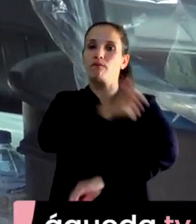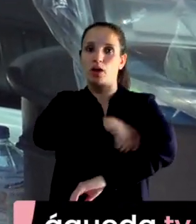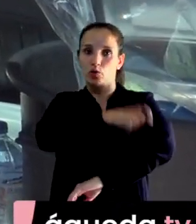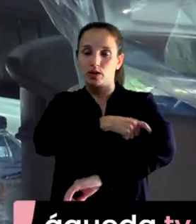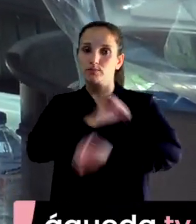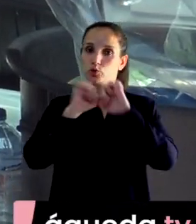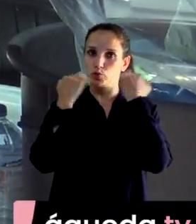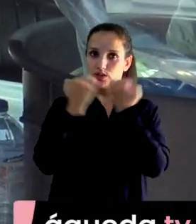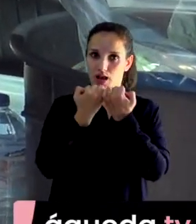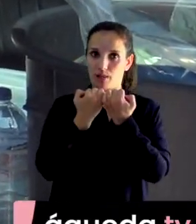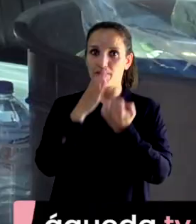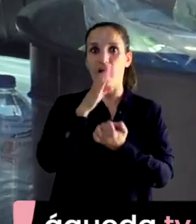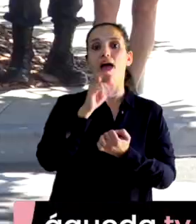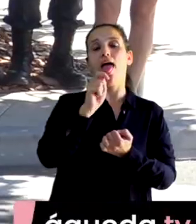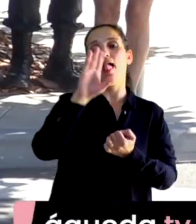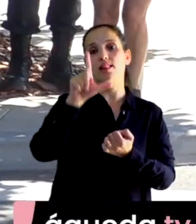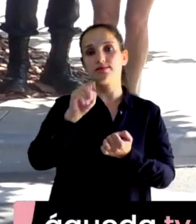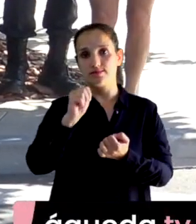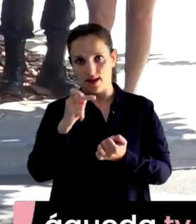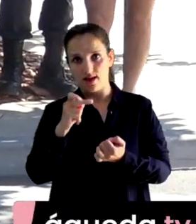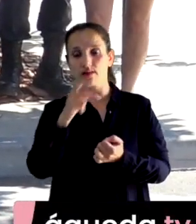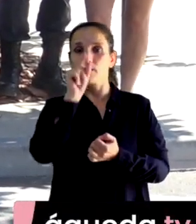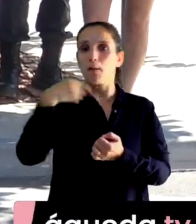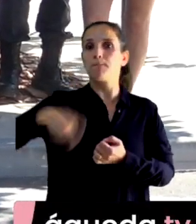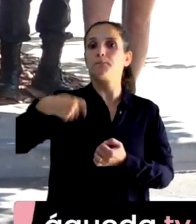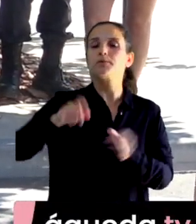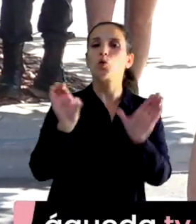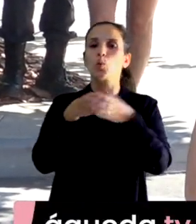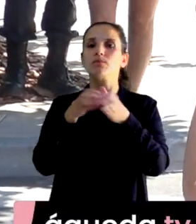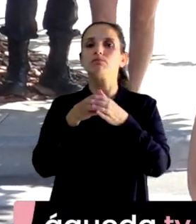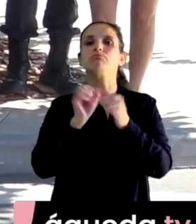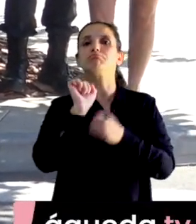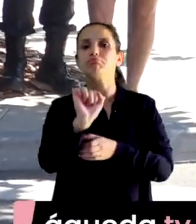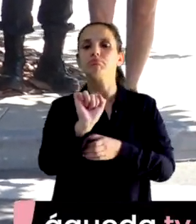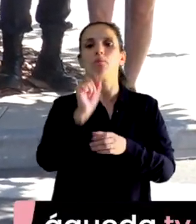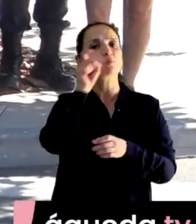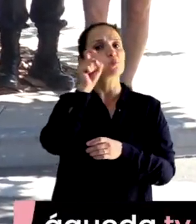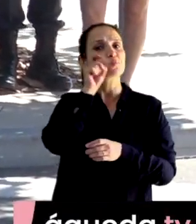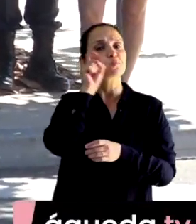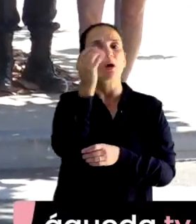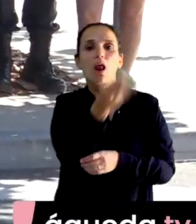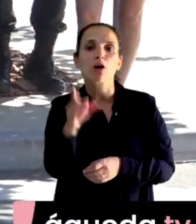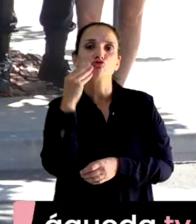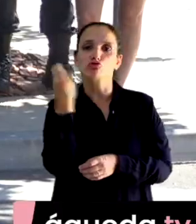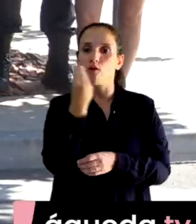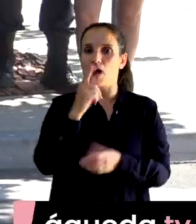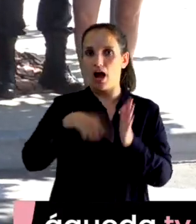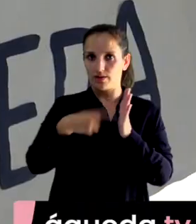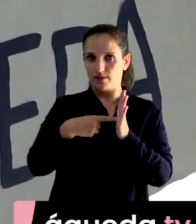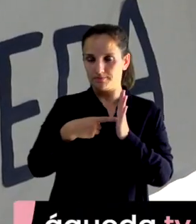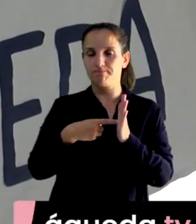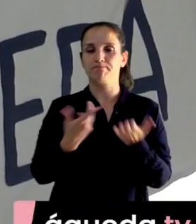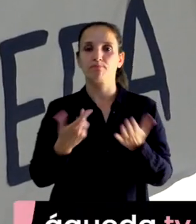recebido pela vereadora da acção social da Câmara de Águeda Elsa corga e pelo presidente da Comissão de proteção de crianças e jovens